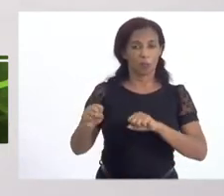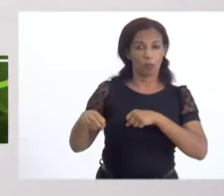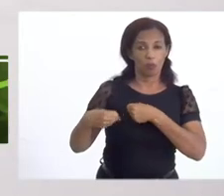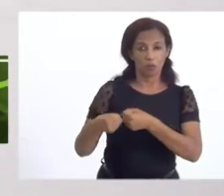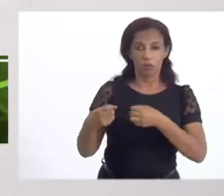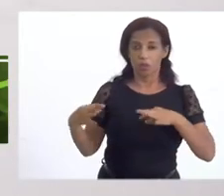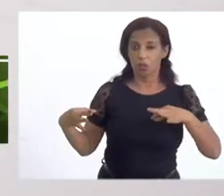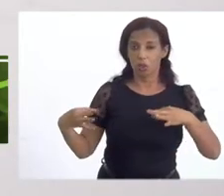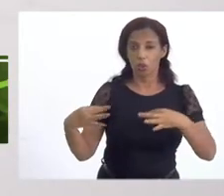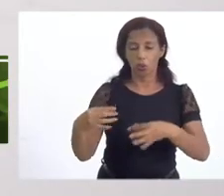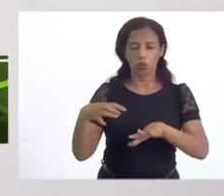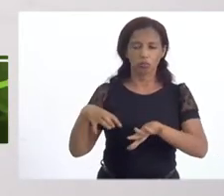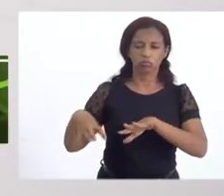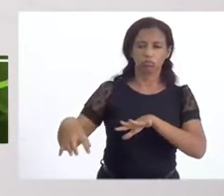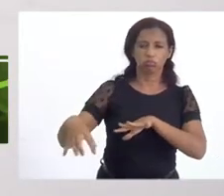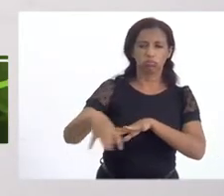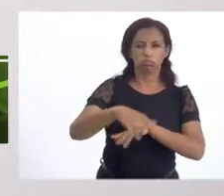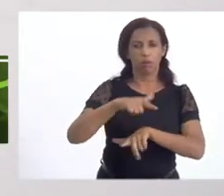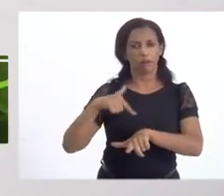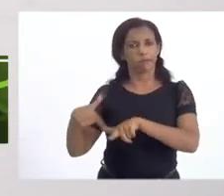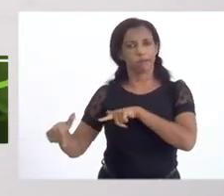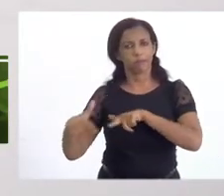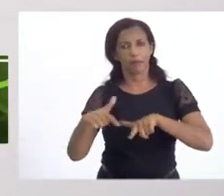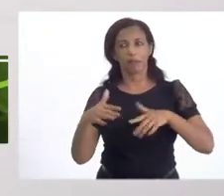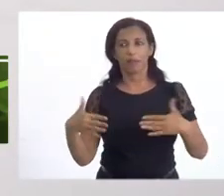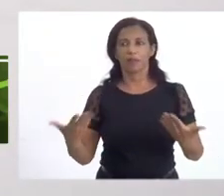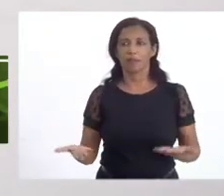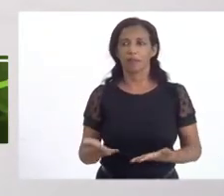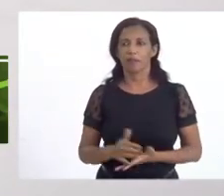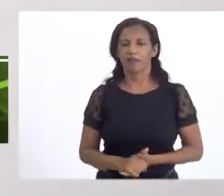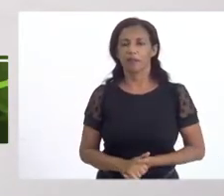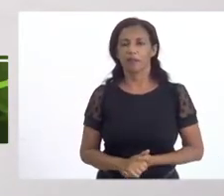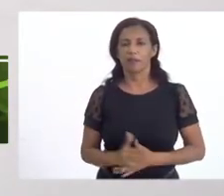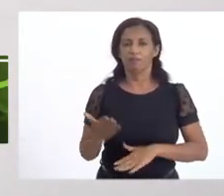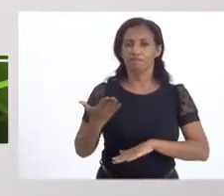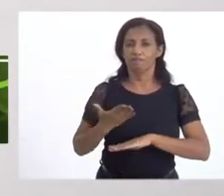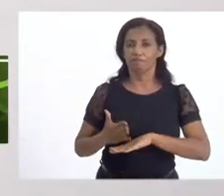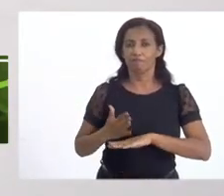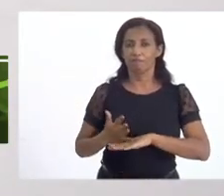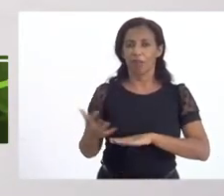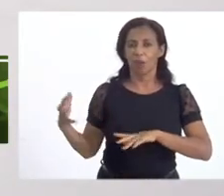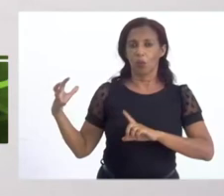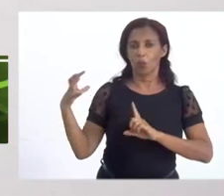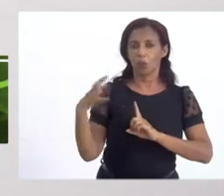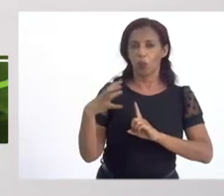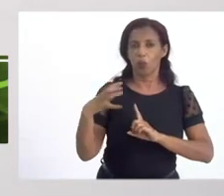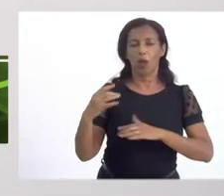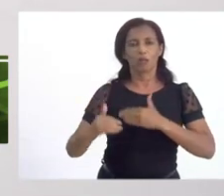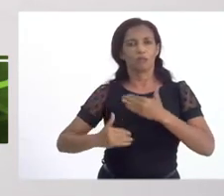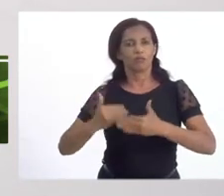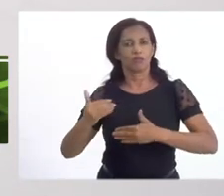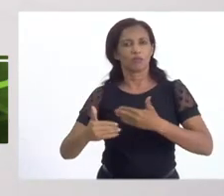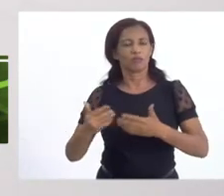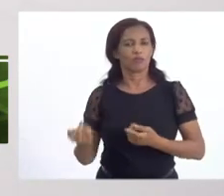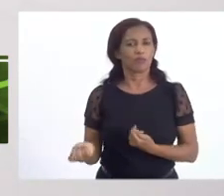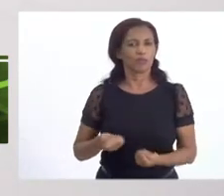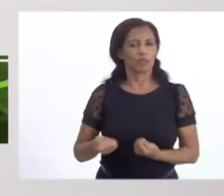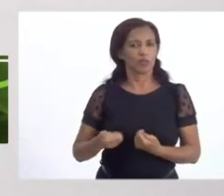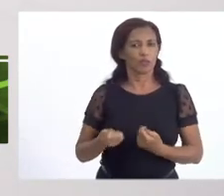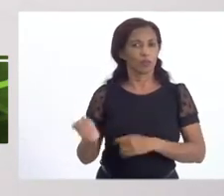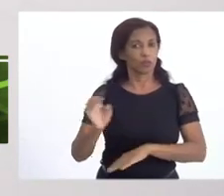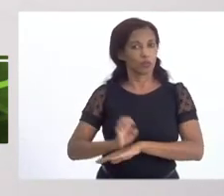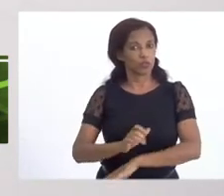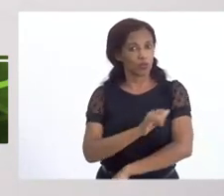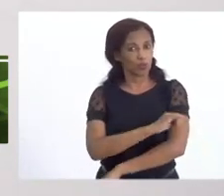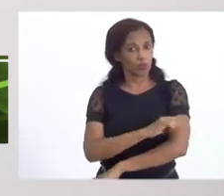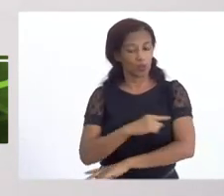potencializam todas as cadeias produtivas, enfim, exerce uma grande influência no desenvolvimento econômico do Rio de Janeiro, pelo